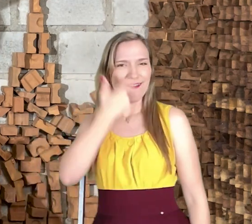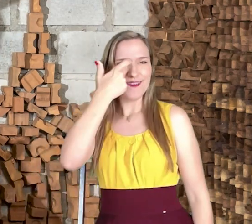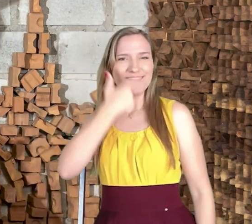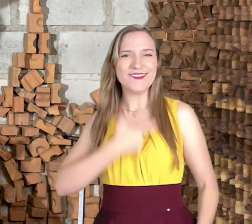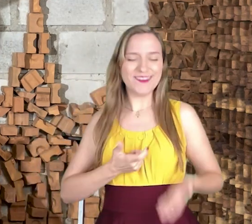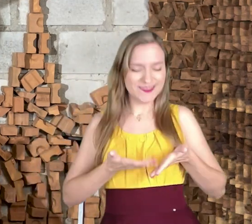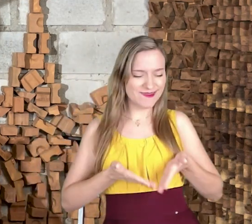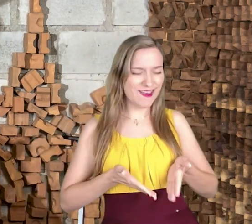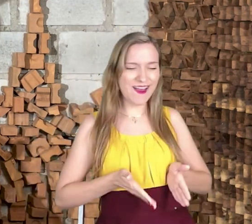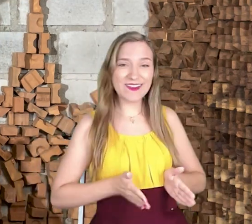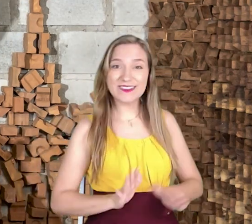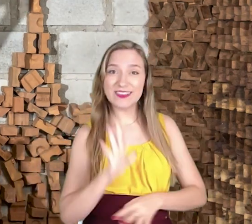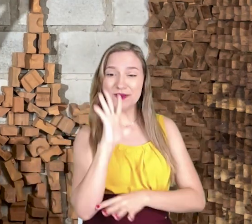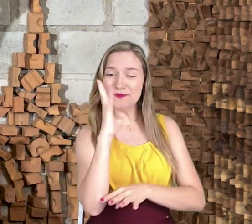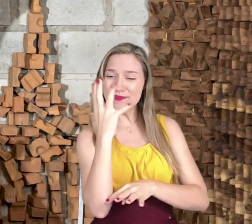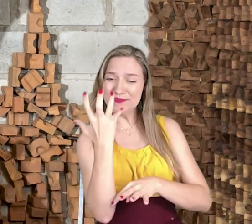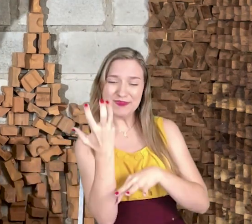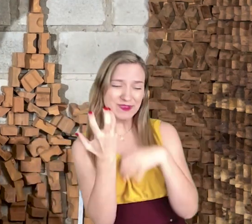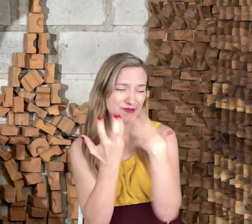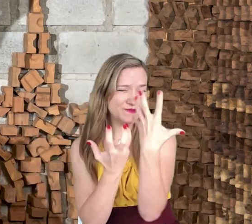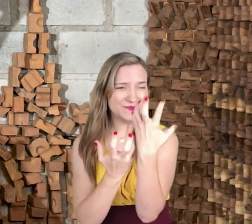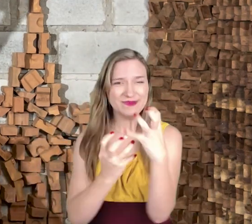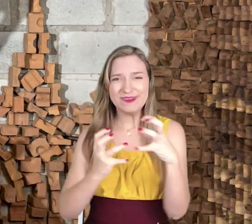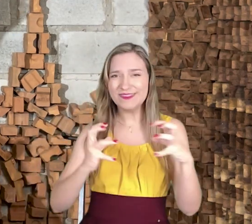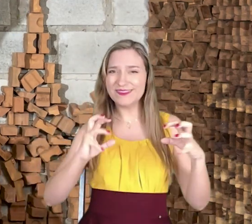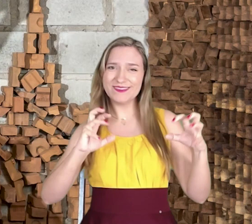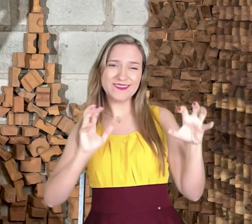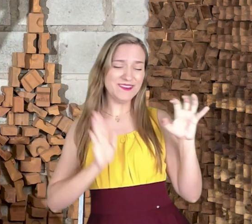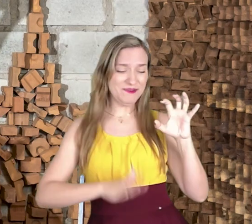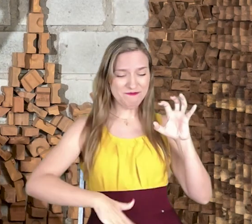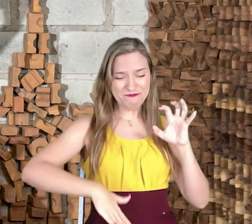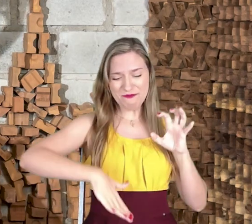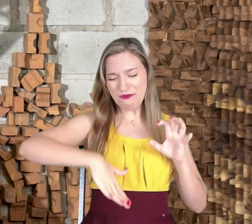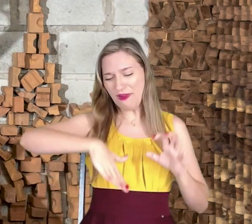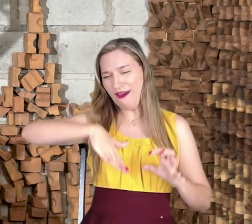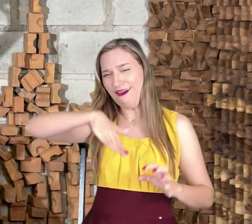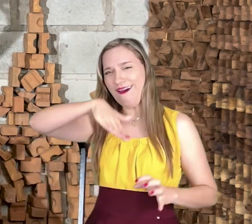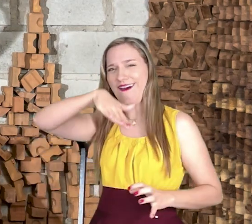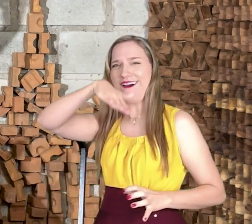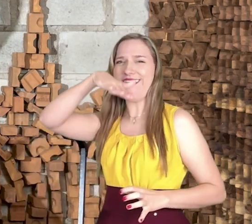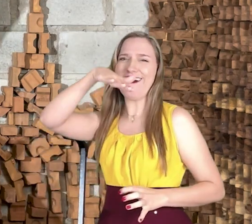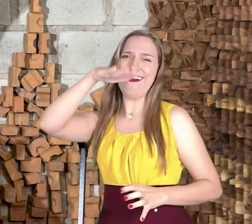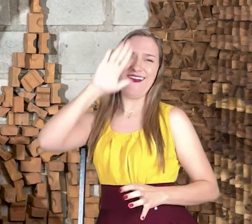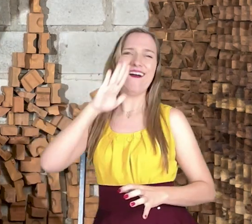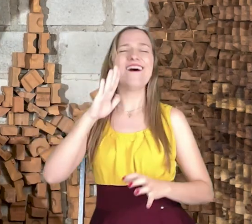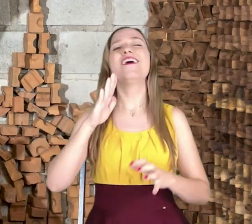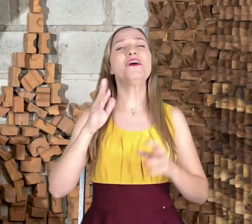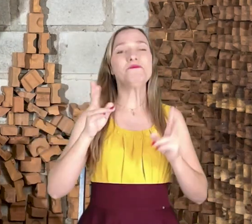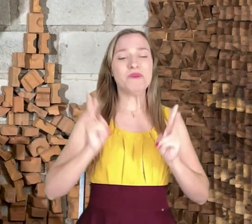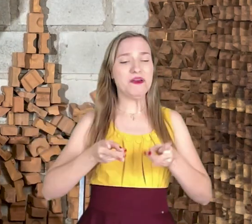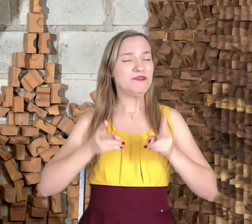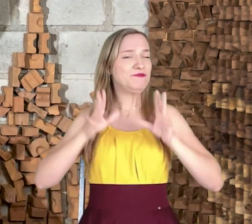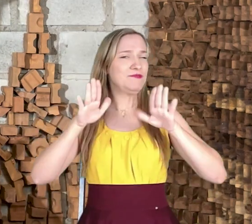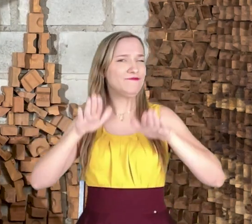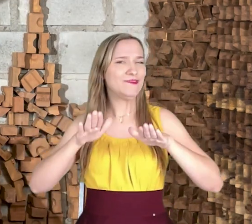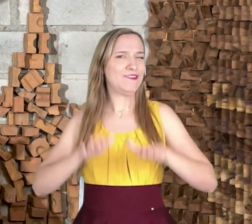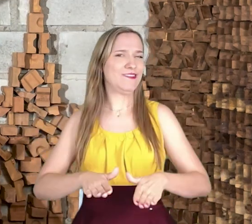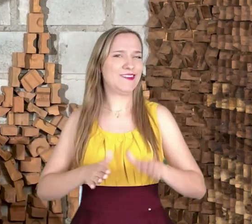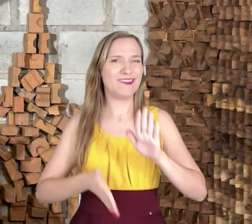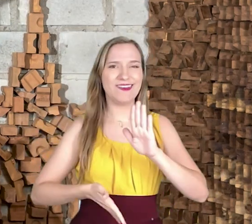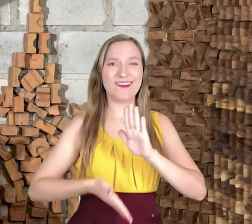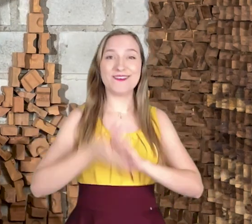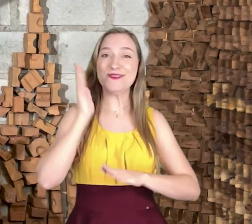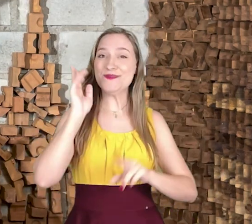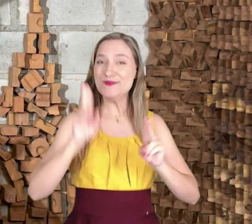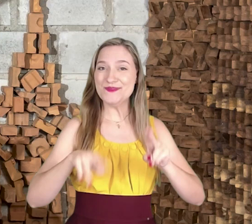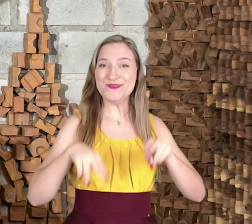entre arbustos eu nasci. Nessas terras fui criado e daqui não vou